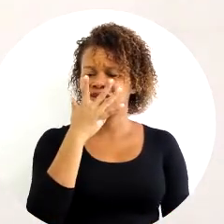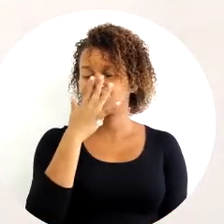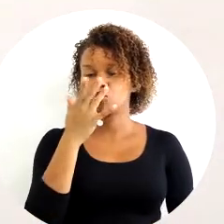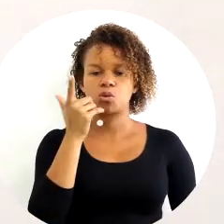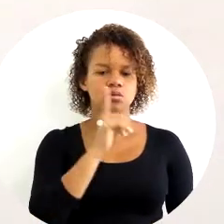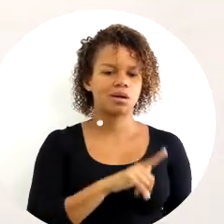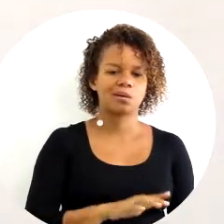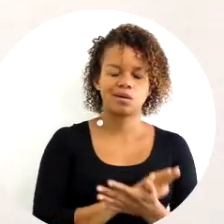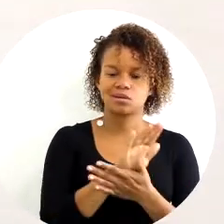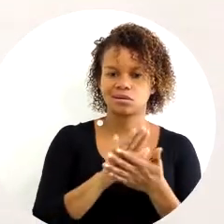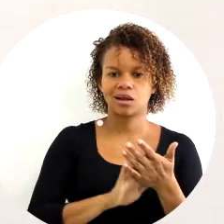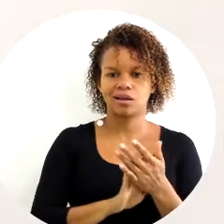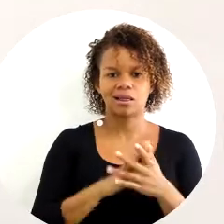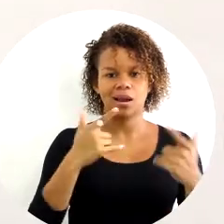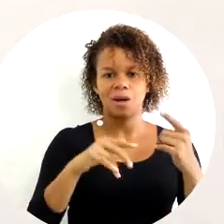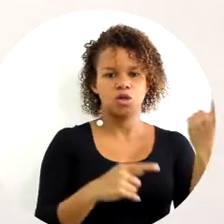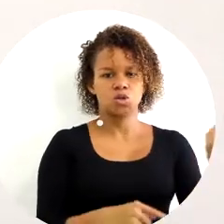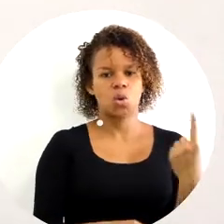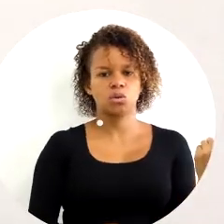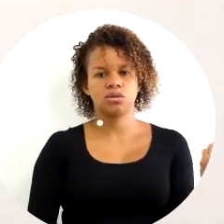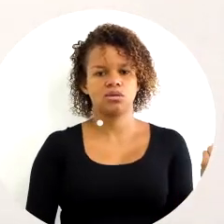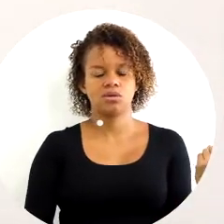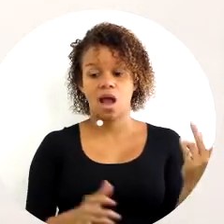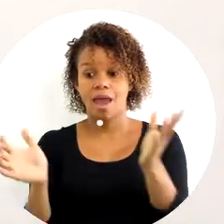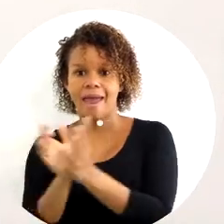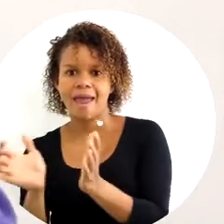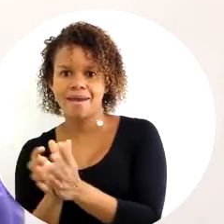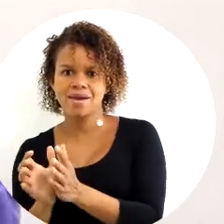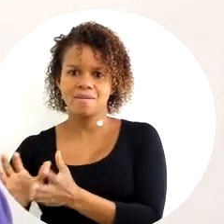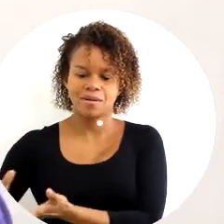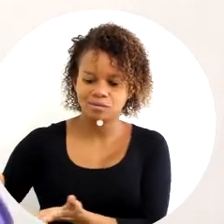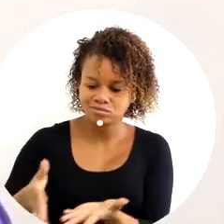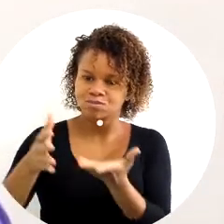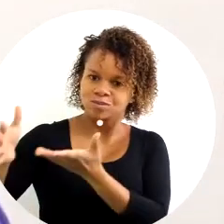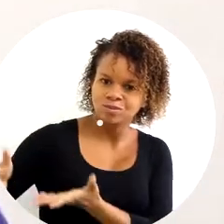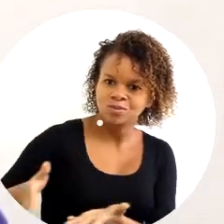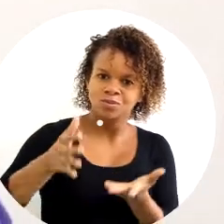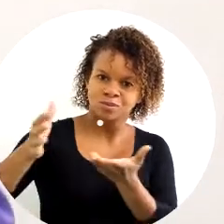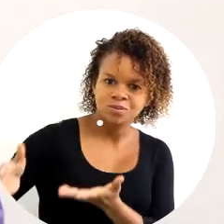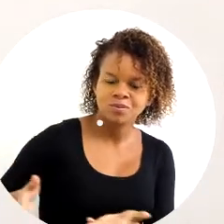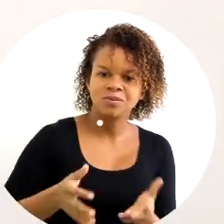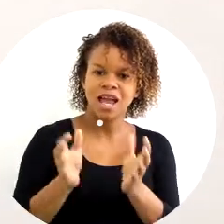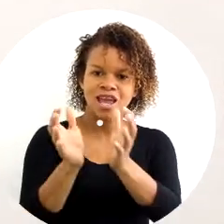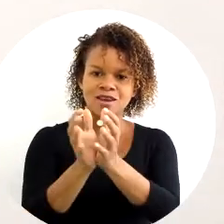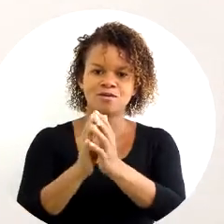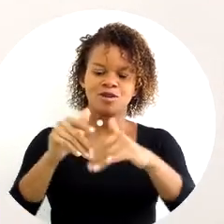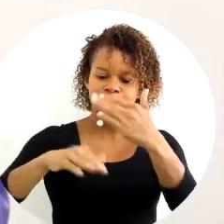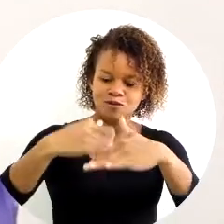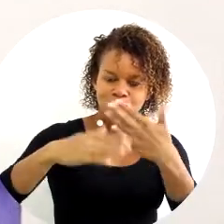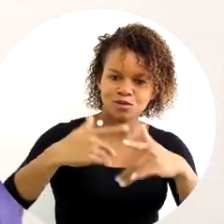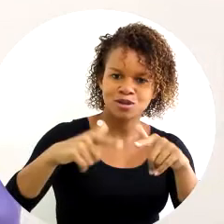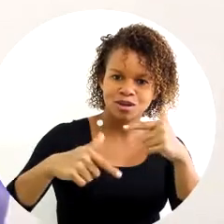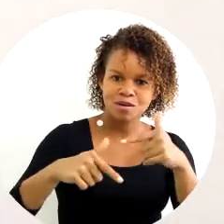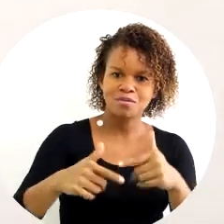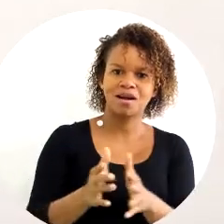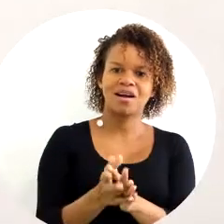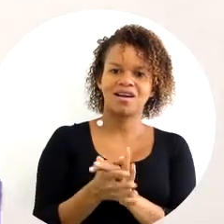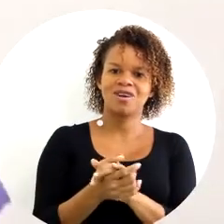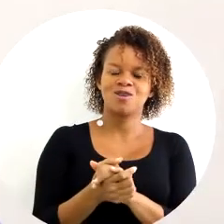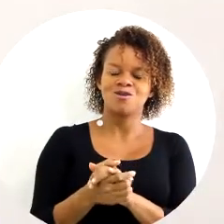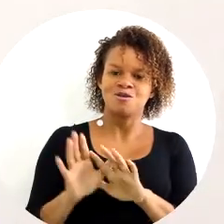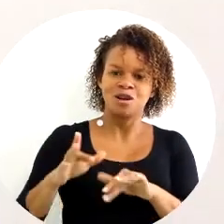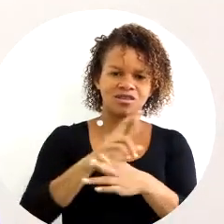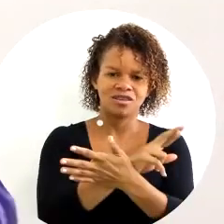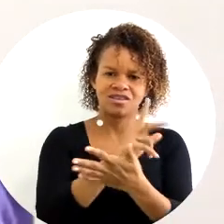nada trabalhando sozinho. As equipes é quem executam bons trabalhos. Equipes executam trabalhos em condições